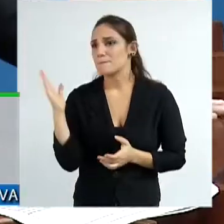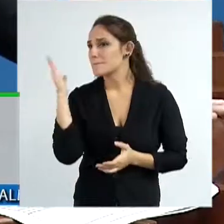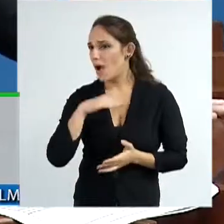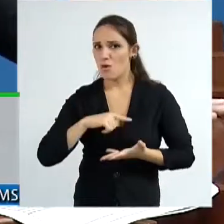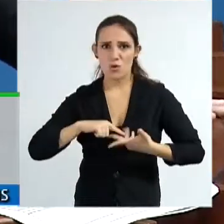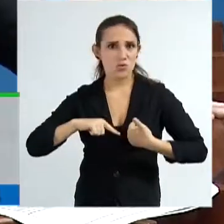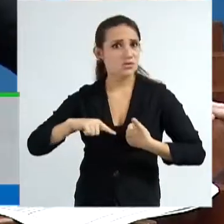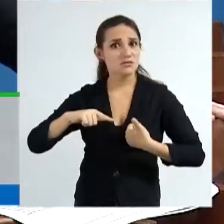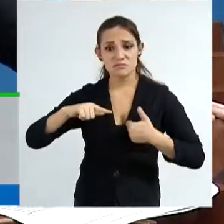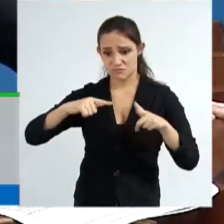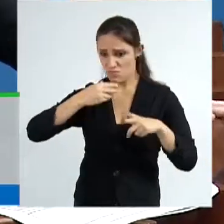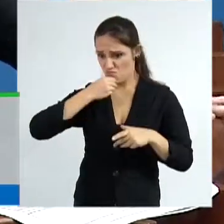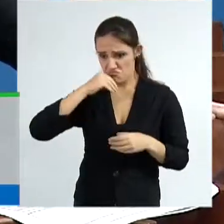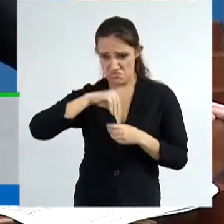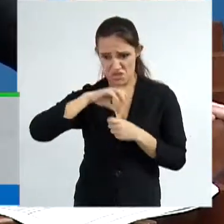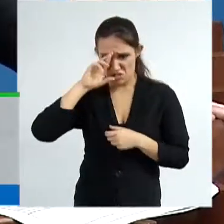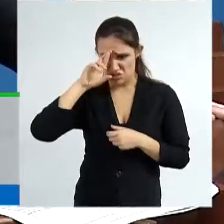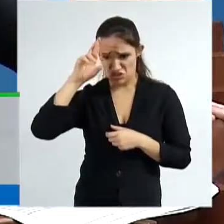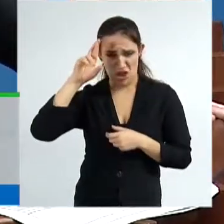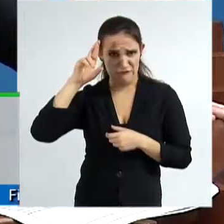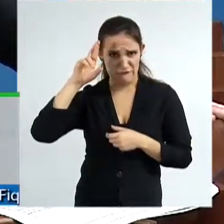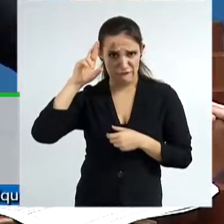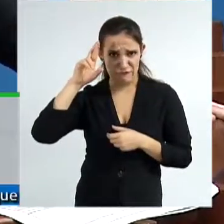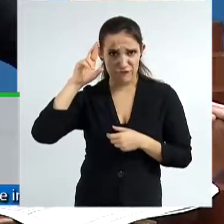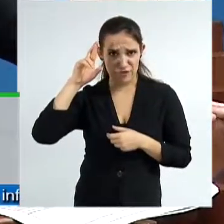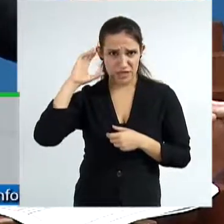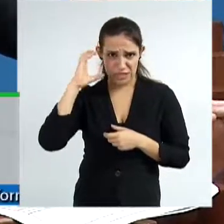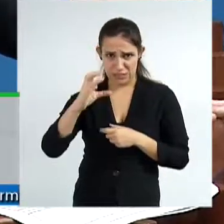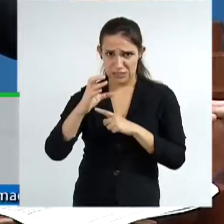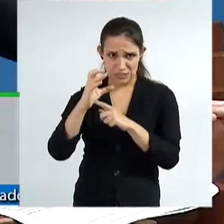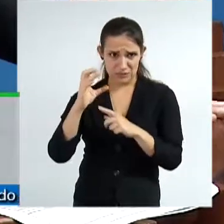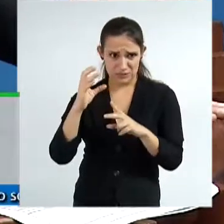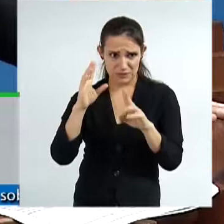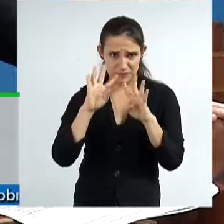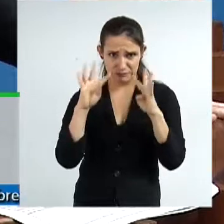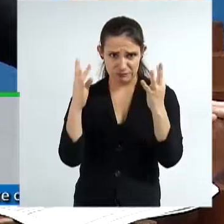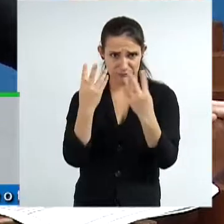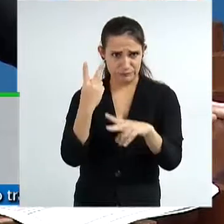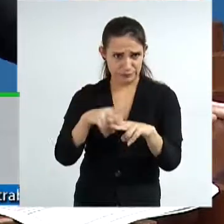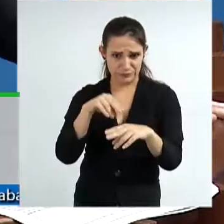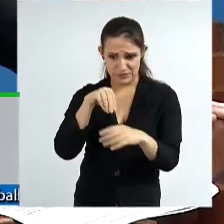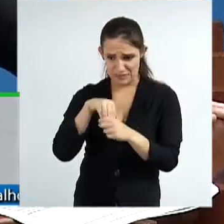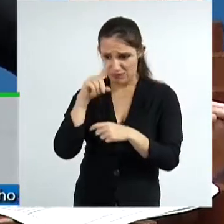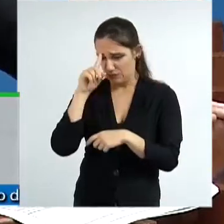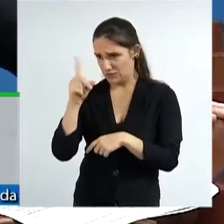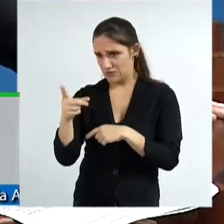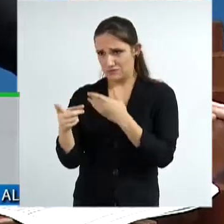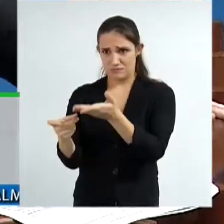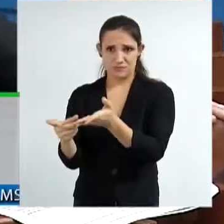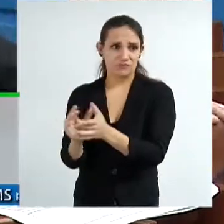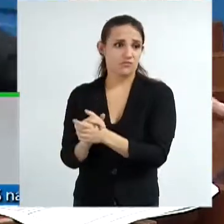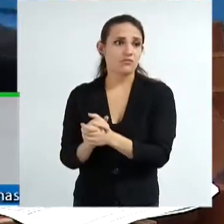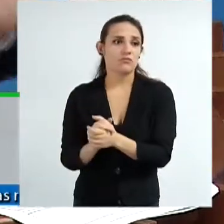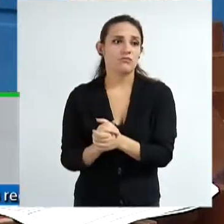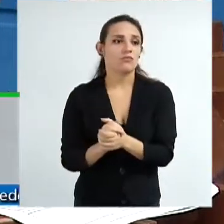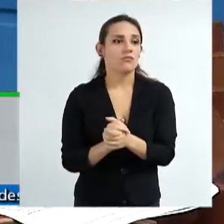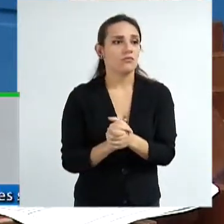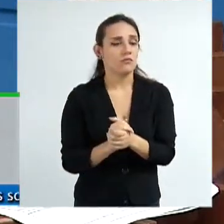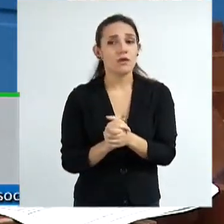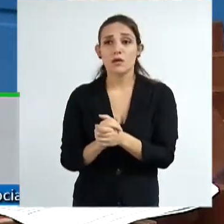mazelas que atormentaram e atormentam a vida do povo do Ceará, não é? Permitam então, a parte, deputado. Vou